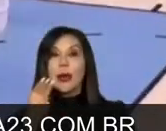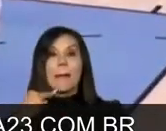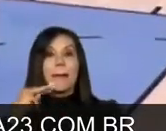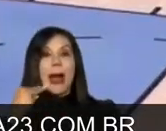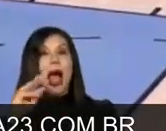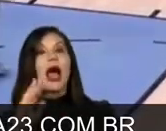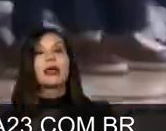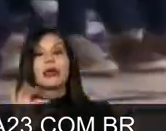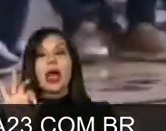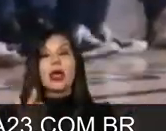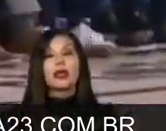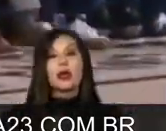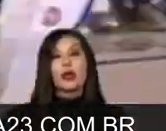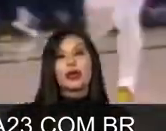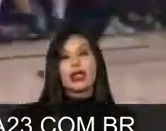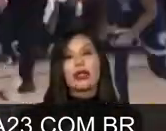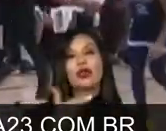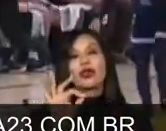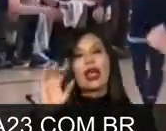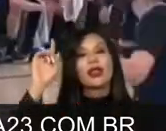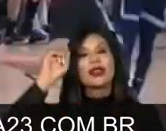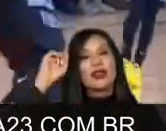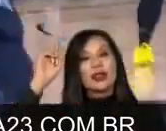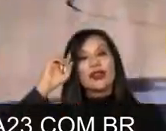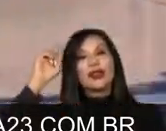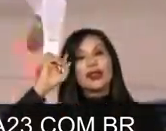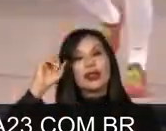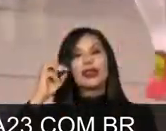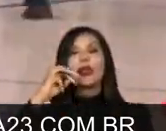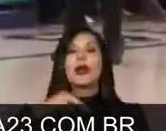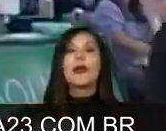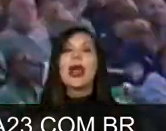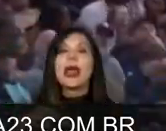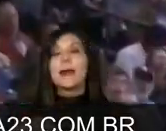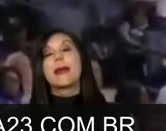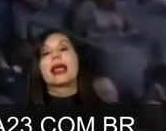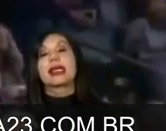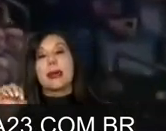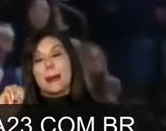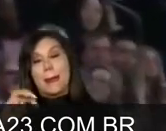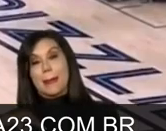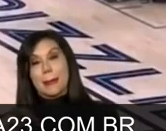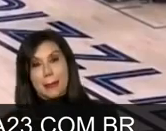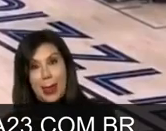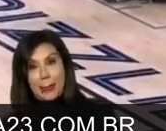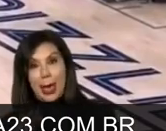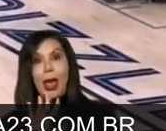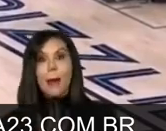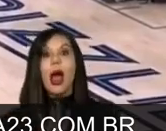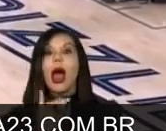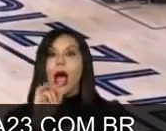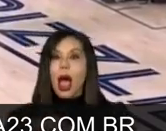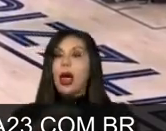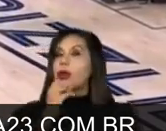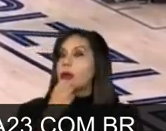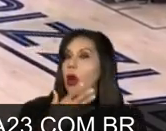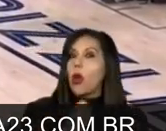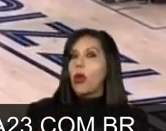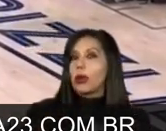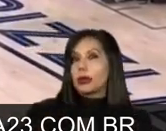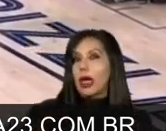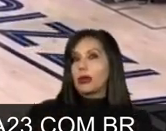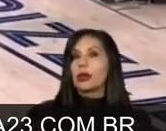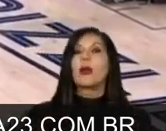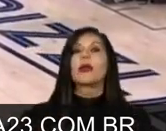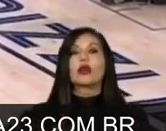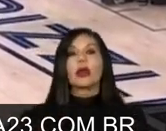ele assinou um contrato de 10 dias com o Memphis Grizzlies. Esse é o menor contrato que um atleta pode assinar para jogar na